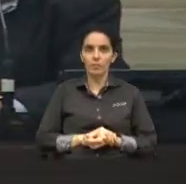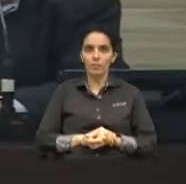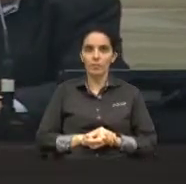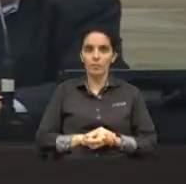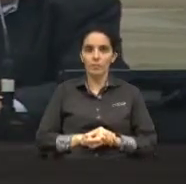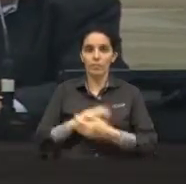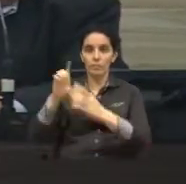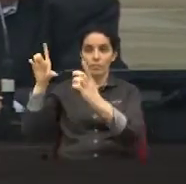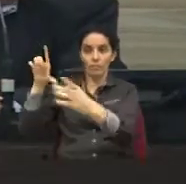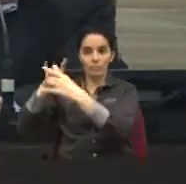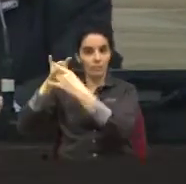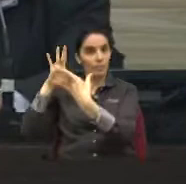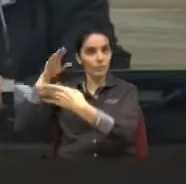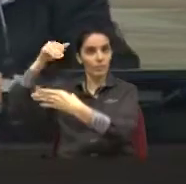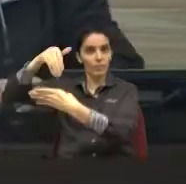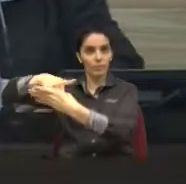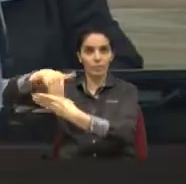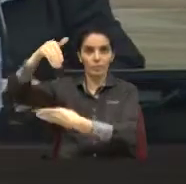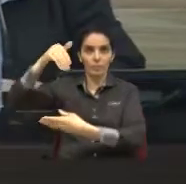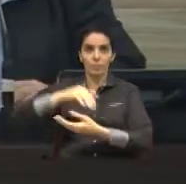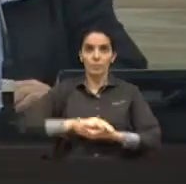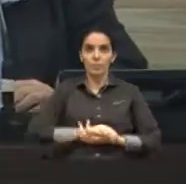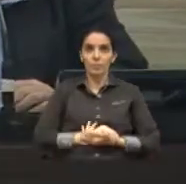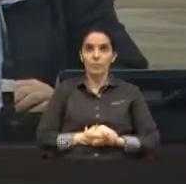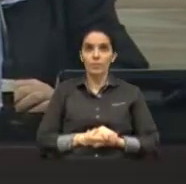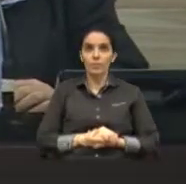Está aberto o painel de votação.